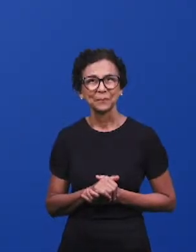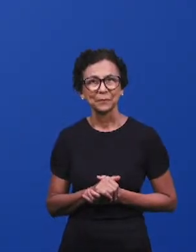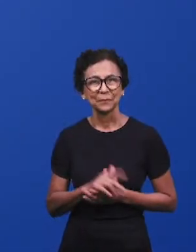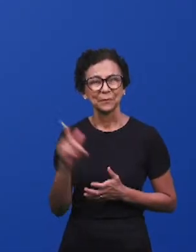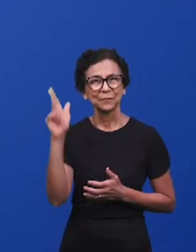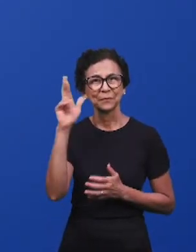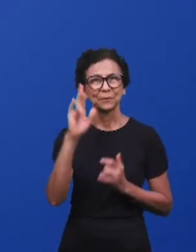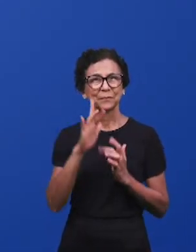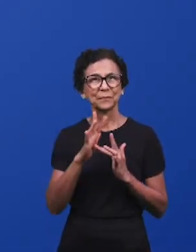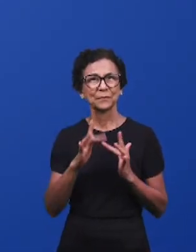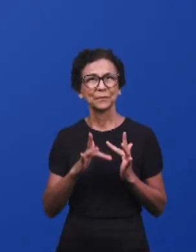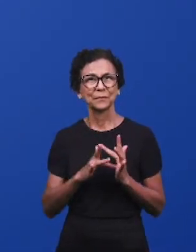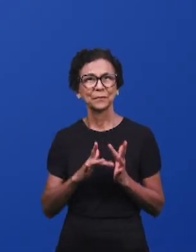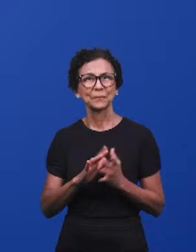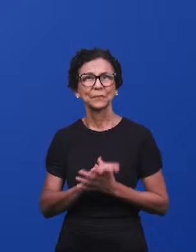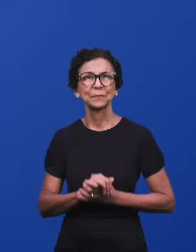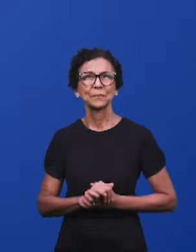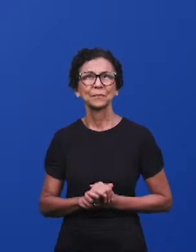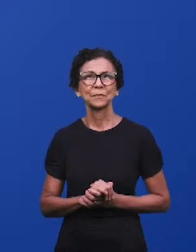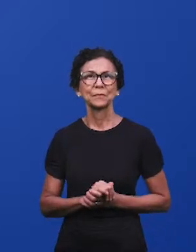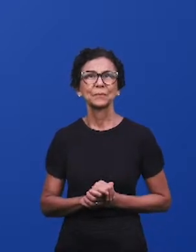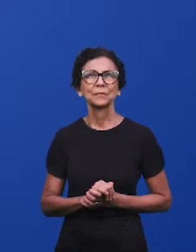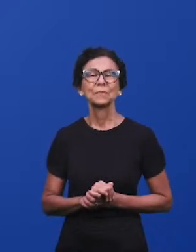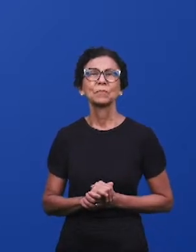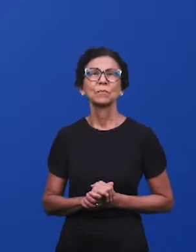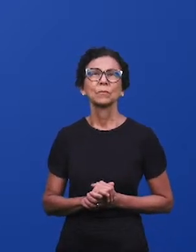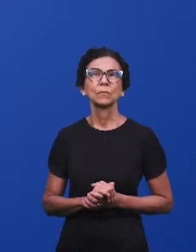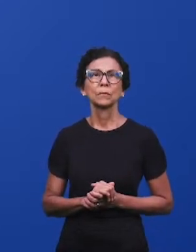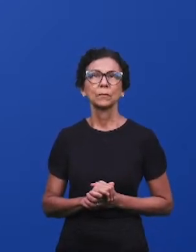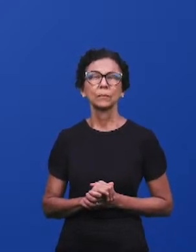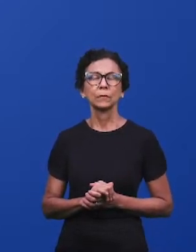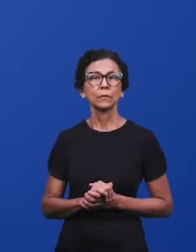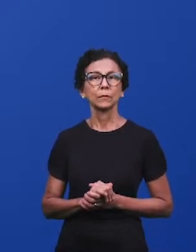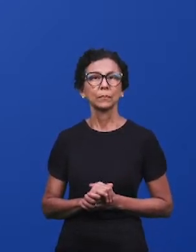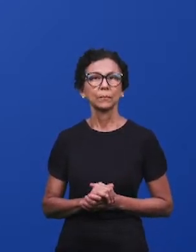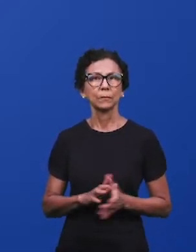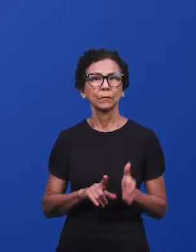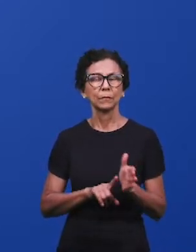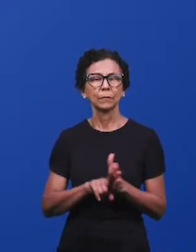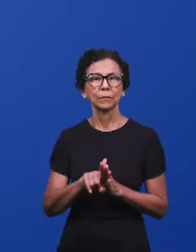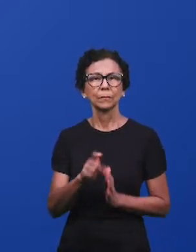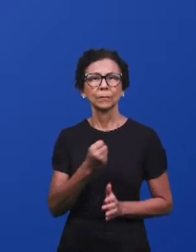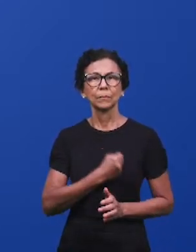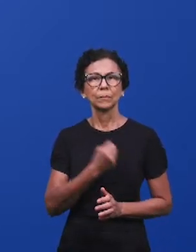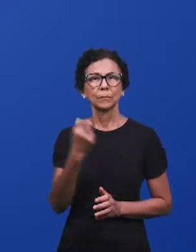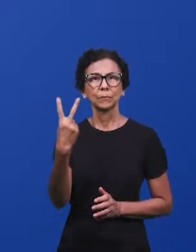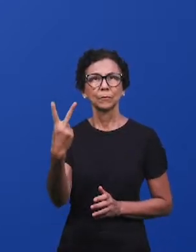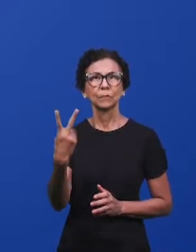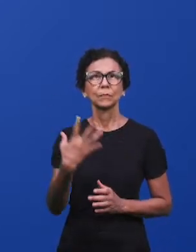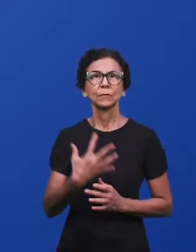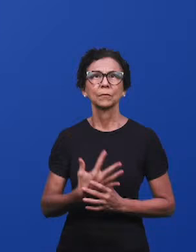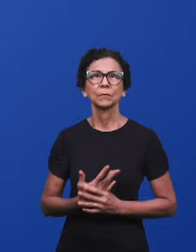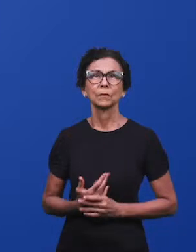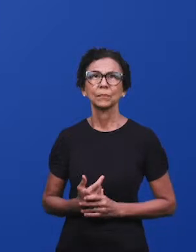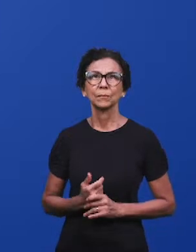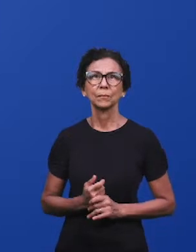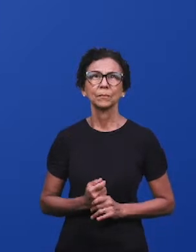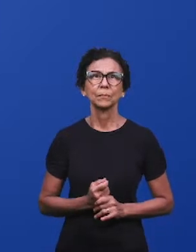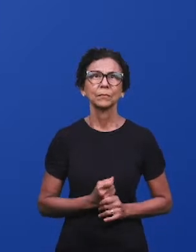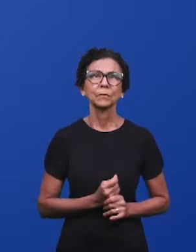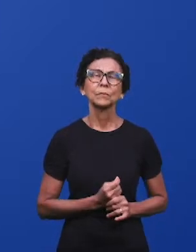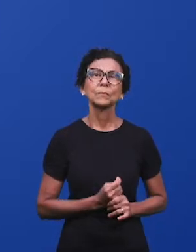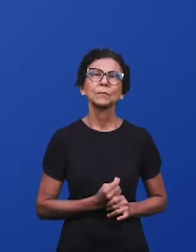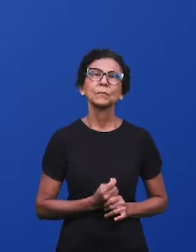Senhor Jesus, irmãos, em resposta à pergunta número 2, então, quais que são os sinais mais evidentes que demonstram que